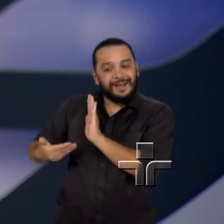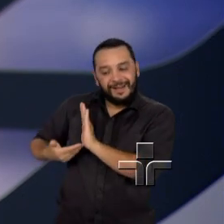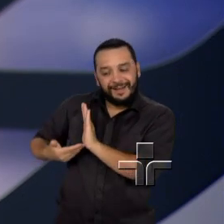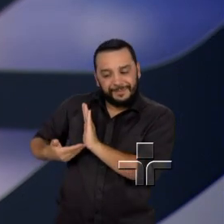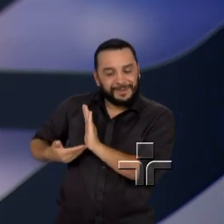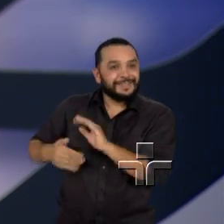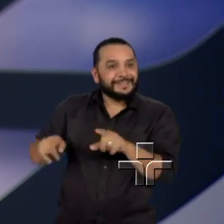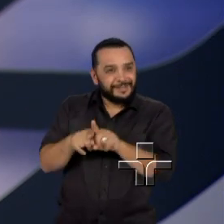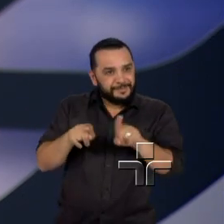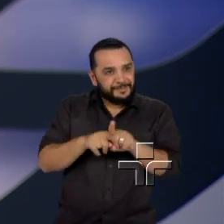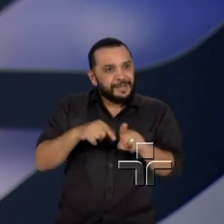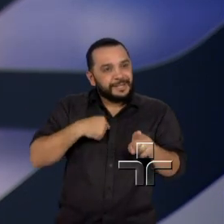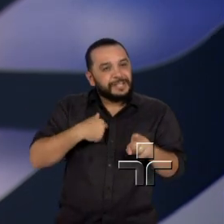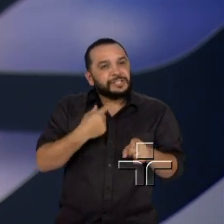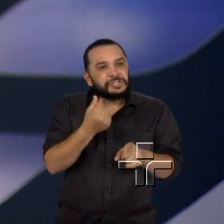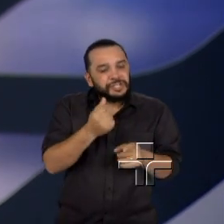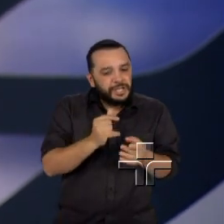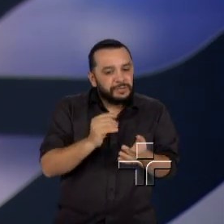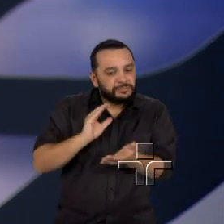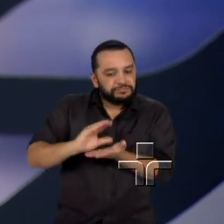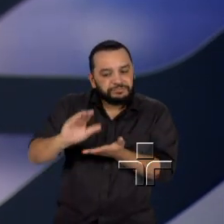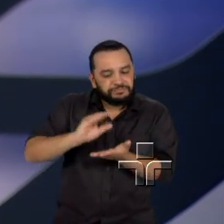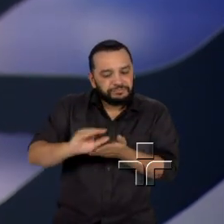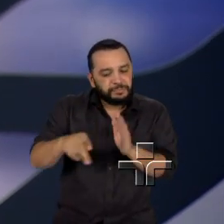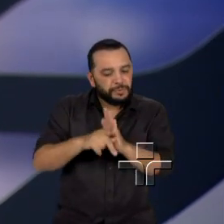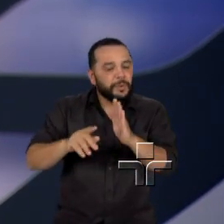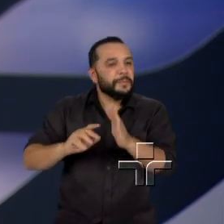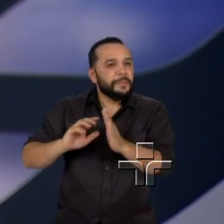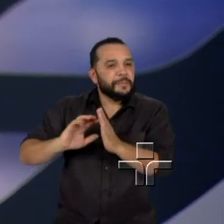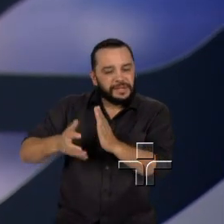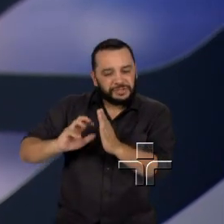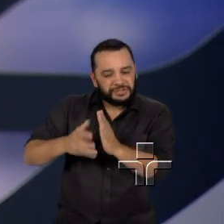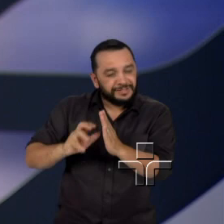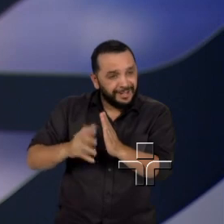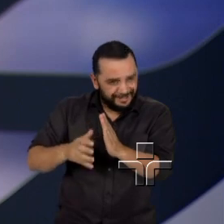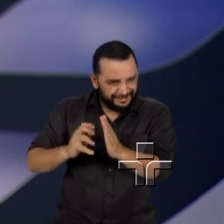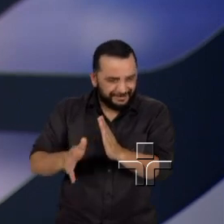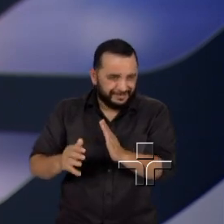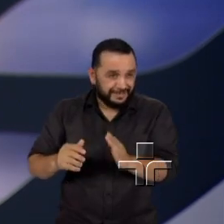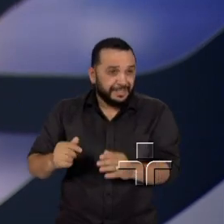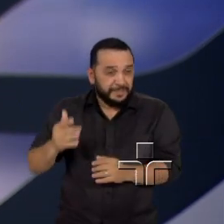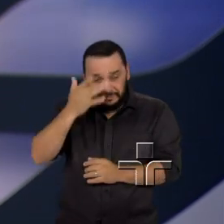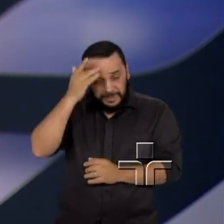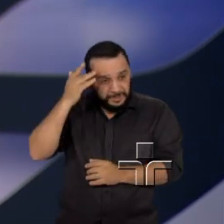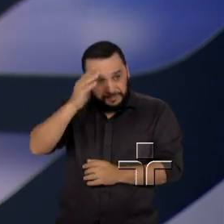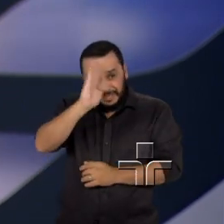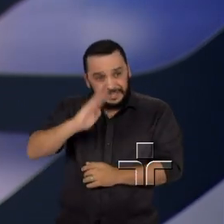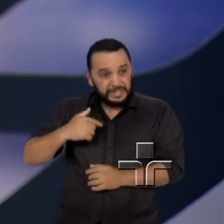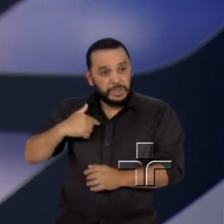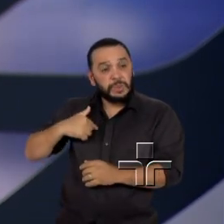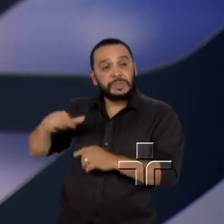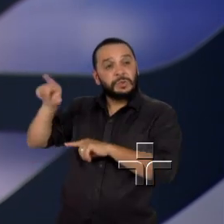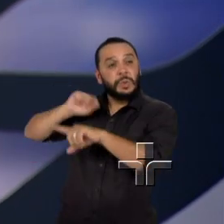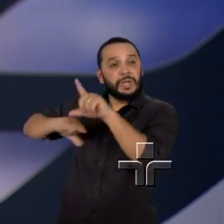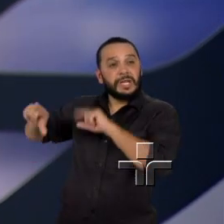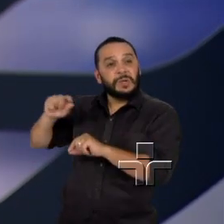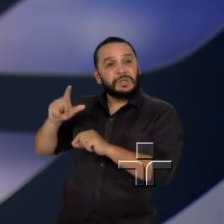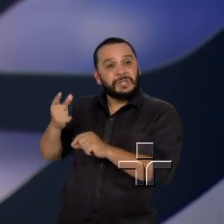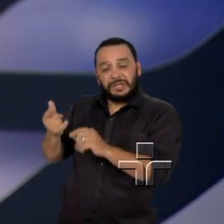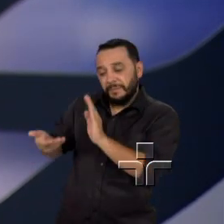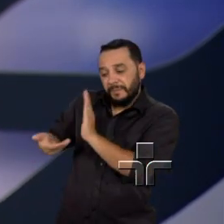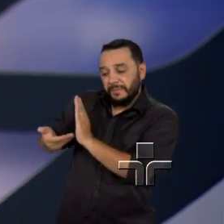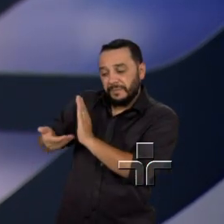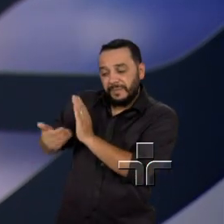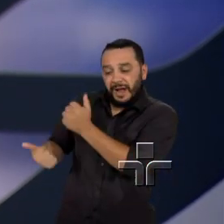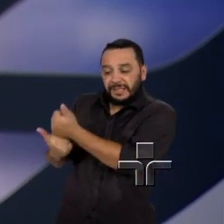Brasil fez essas escolhas. O Brasil escolheu pagar mais um ascensorista no Senado e dar dinheiro para o fundo partidário do que investir